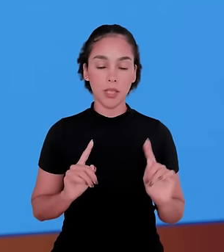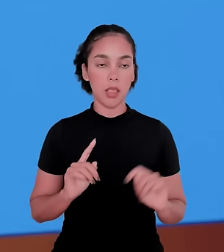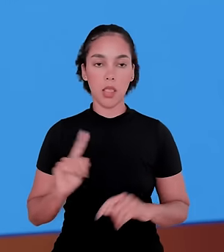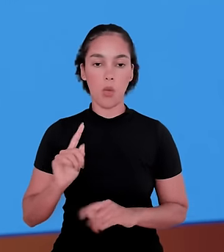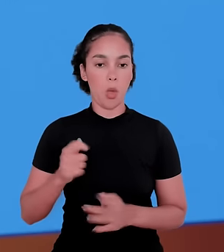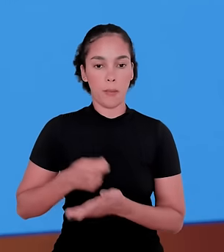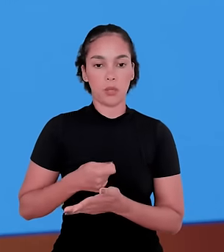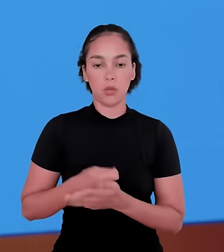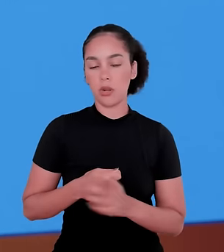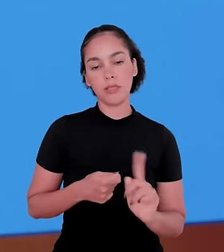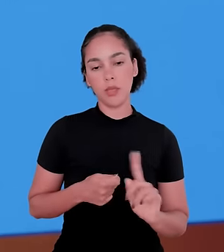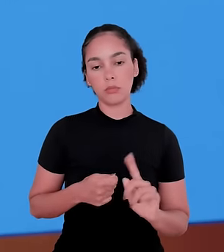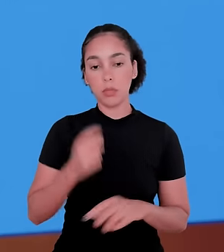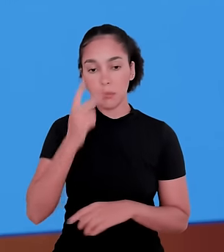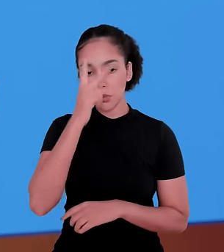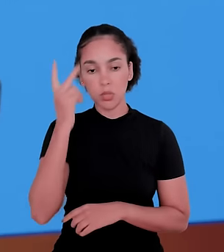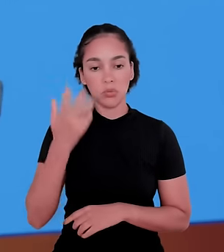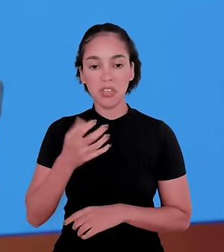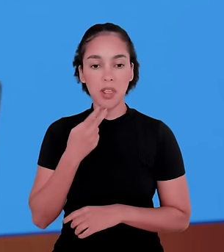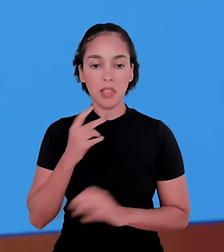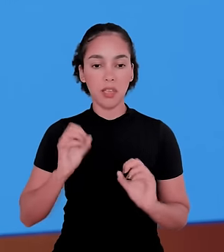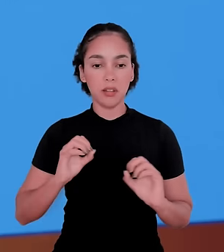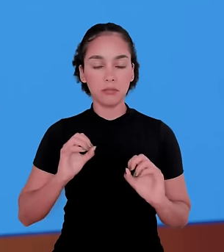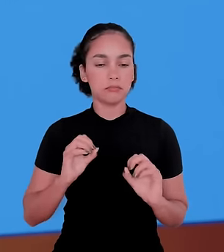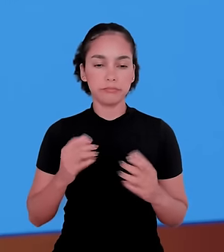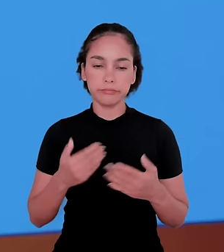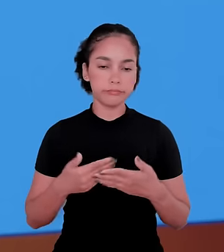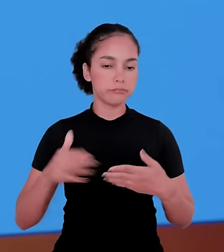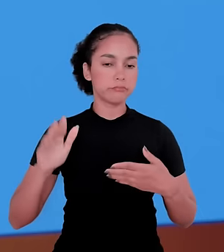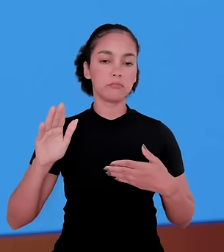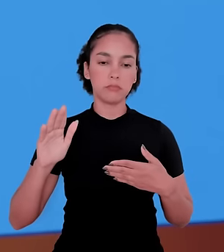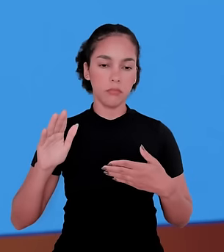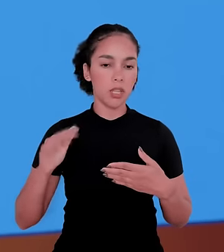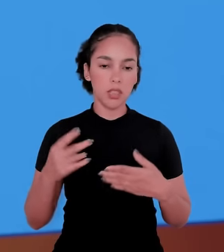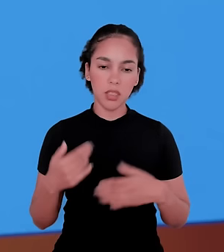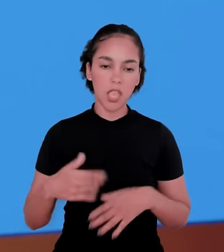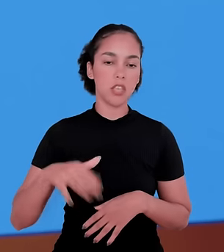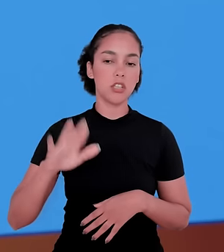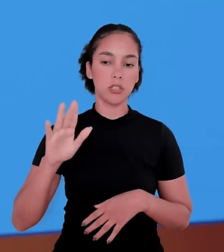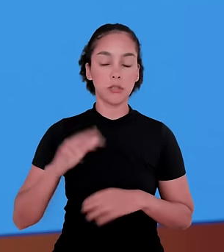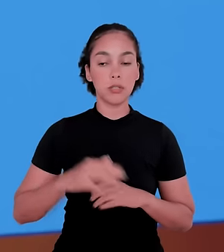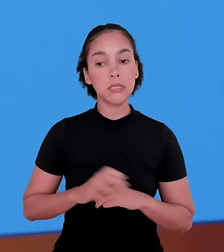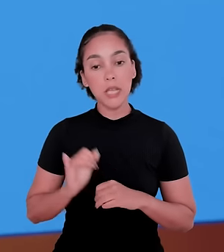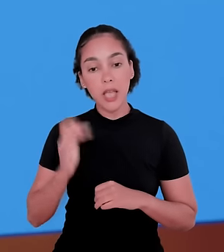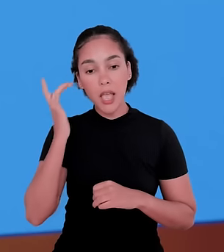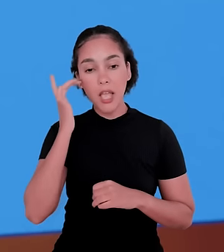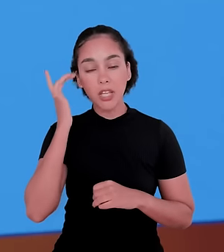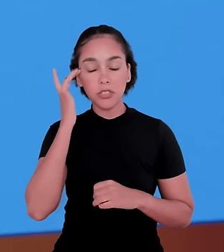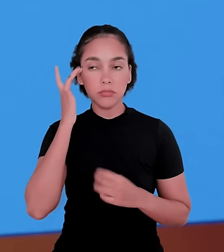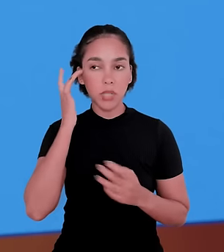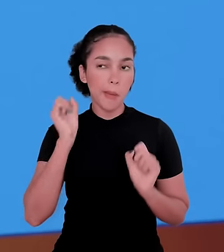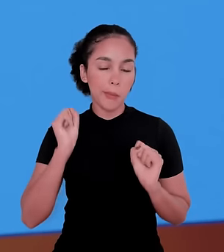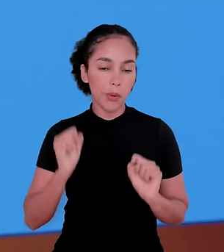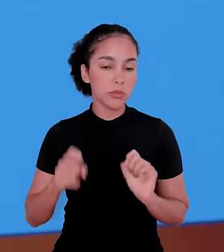ela não é obrigatória se a pessoa não quiser falar nada deixa passar o prazo tá se ela acha que pode contribuir